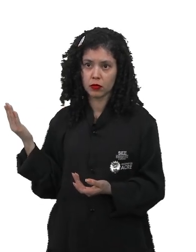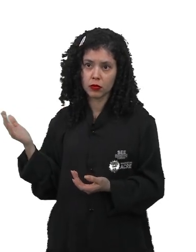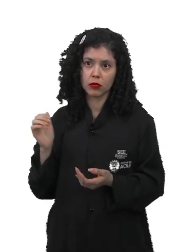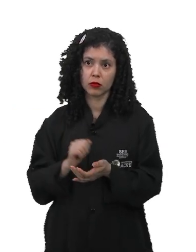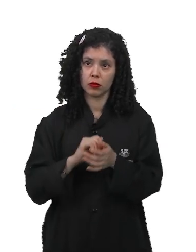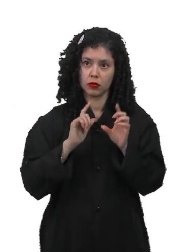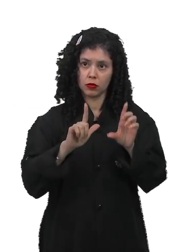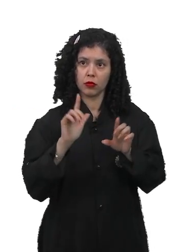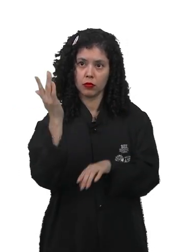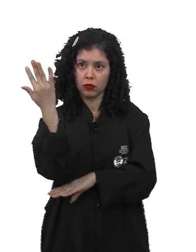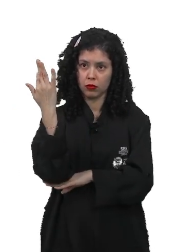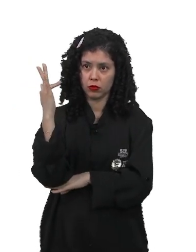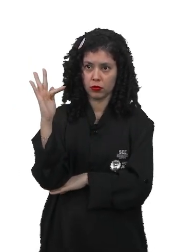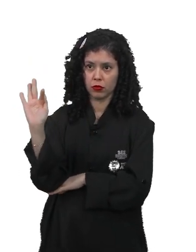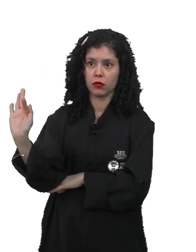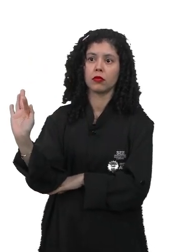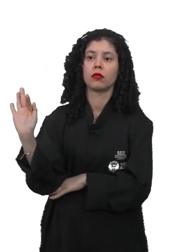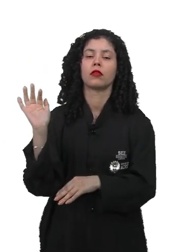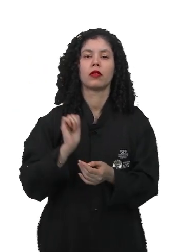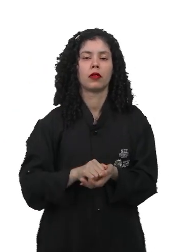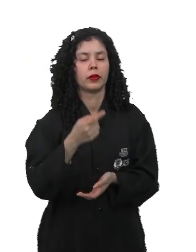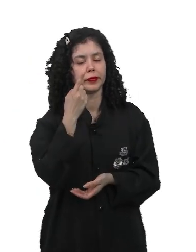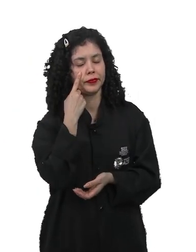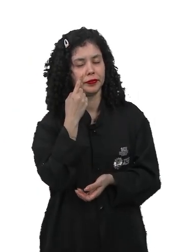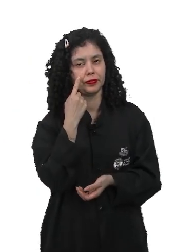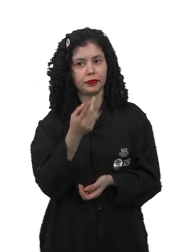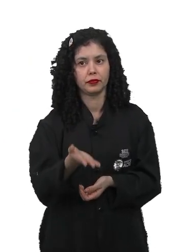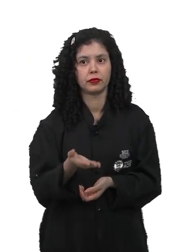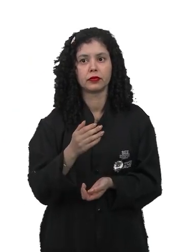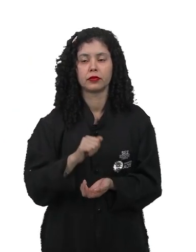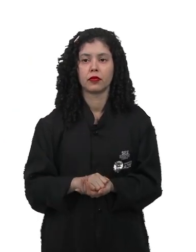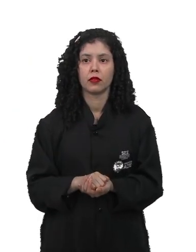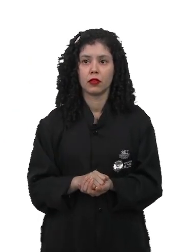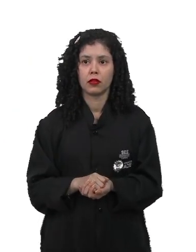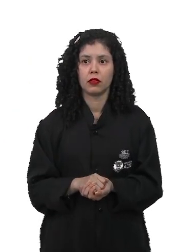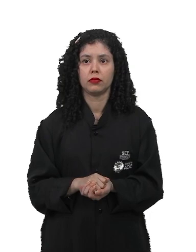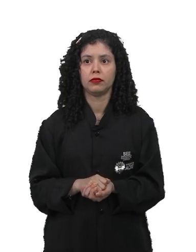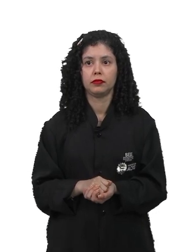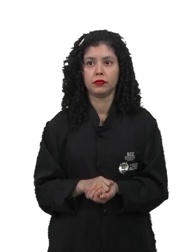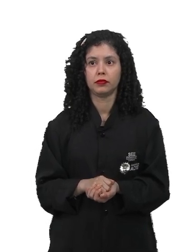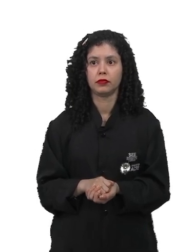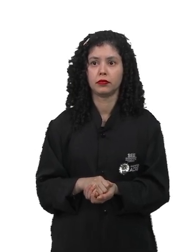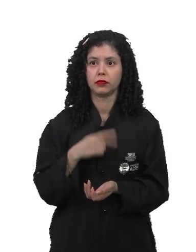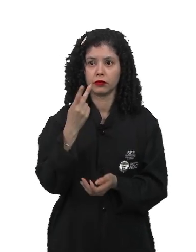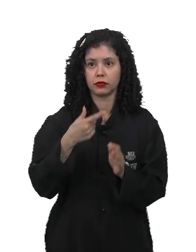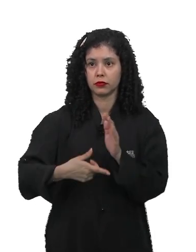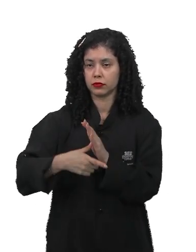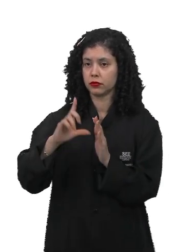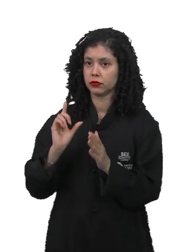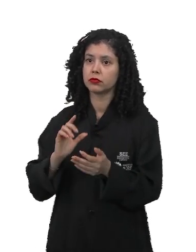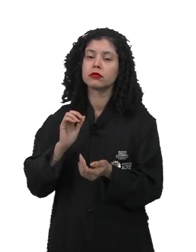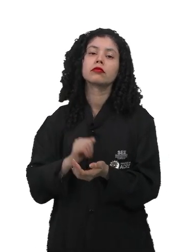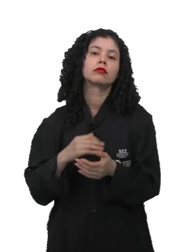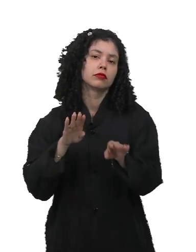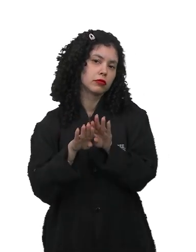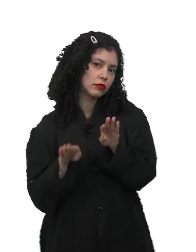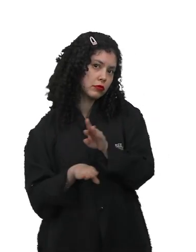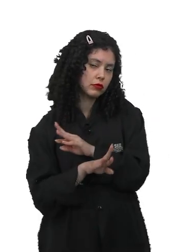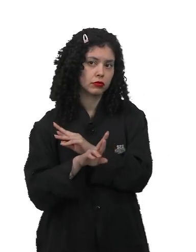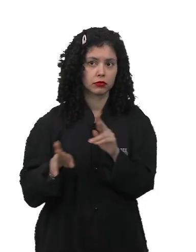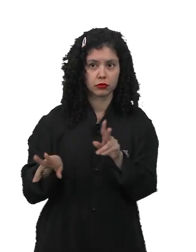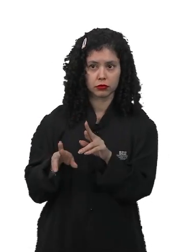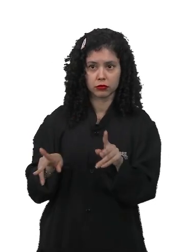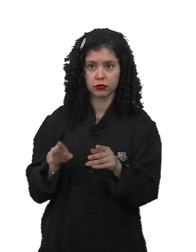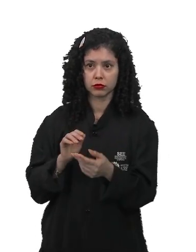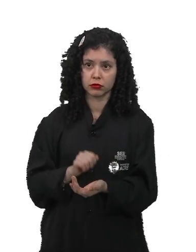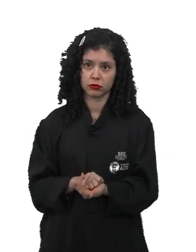charge francesa e nela nós vamos ver exatamente o que eu falei anteriormente em relação à meritocracia,